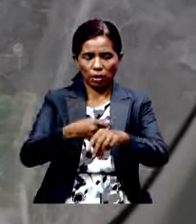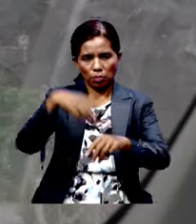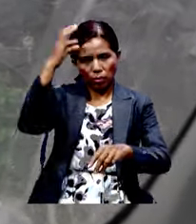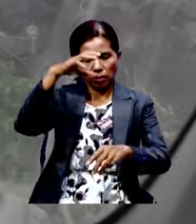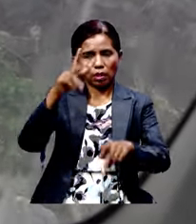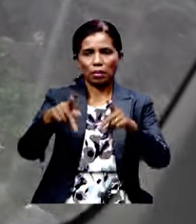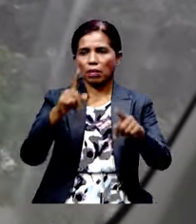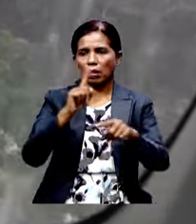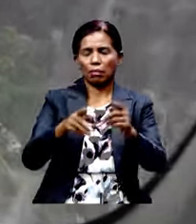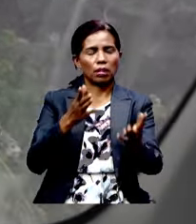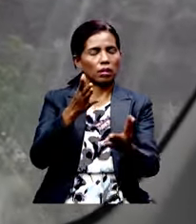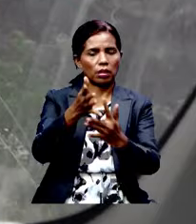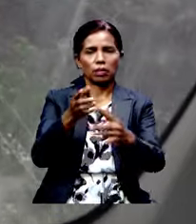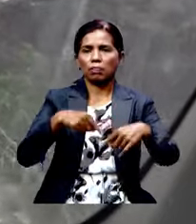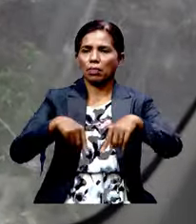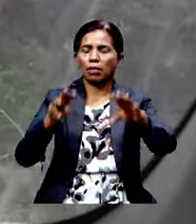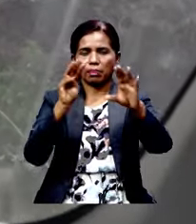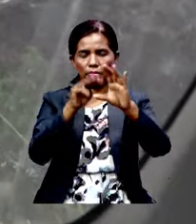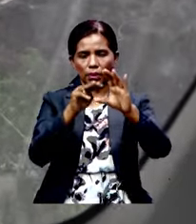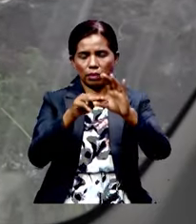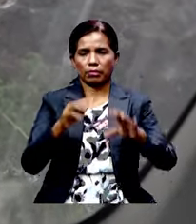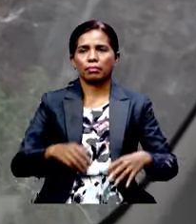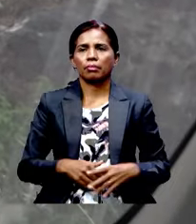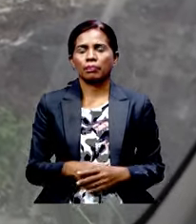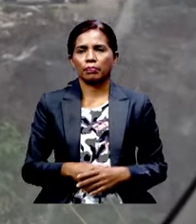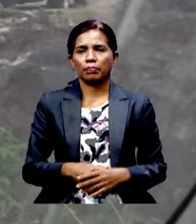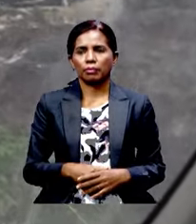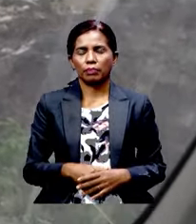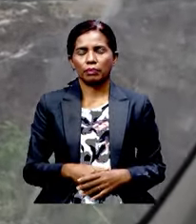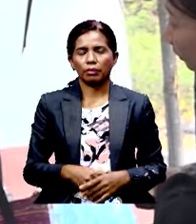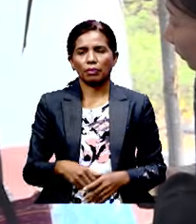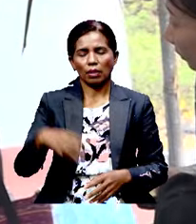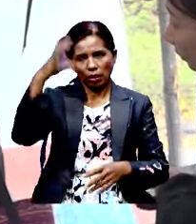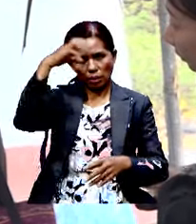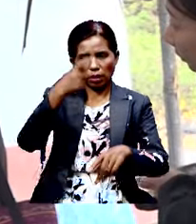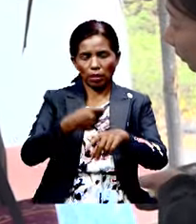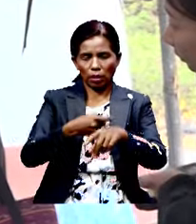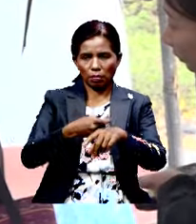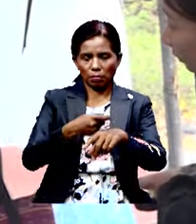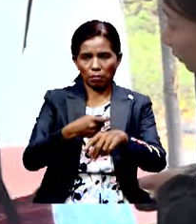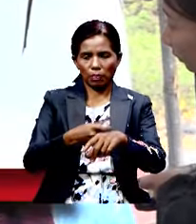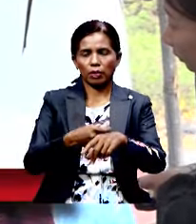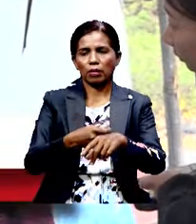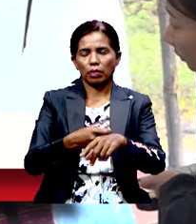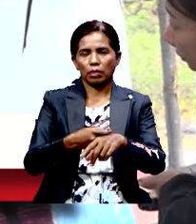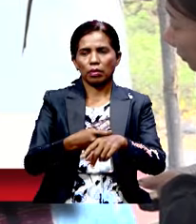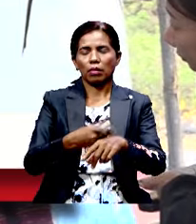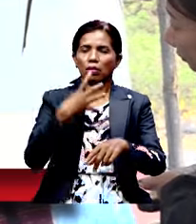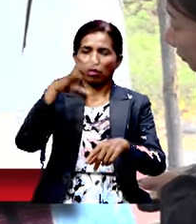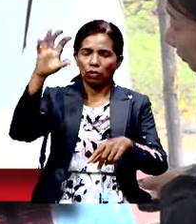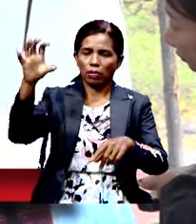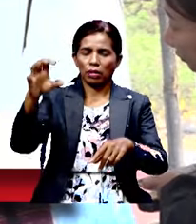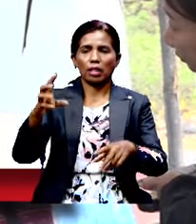labela acessa Bahia Mercado. Estrada e a tempo Bailoron, né? Estrada